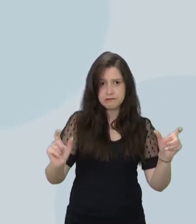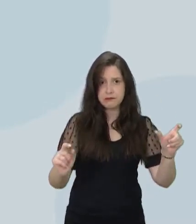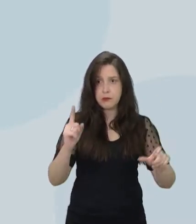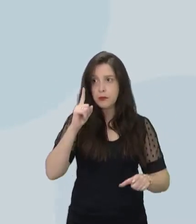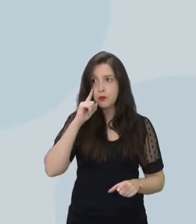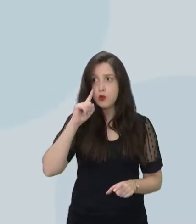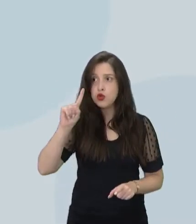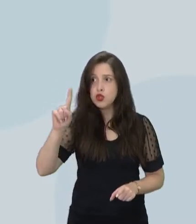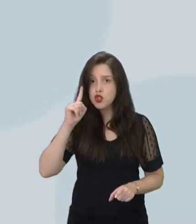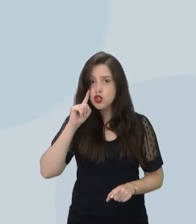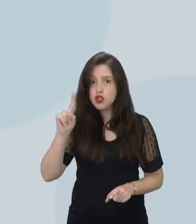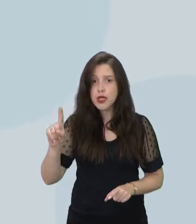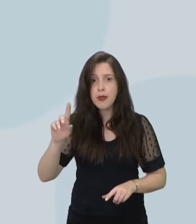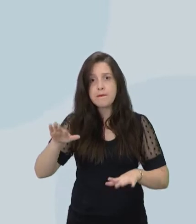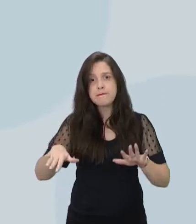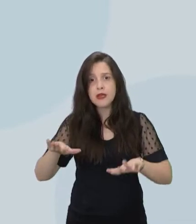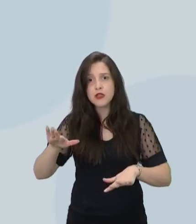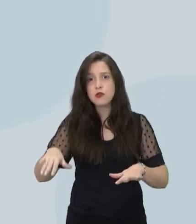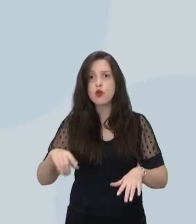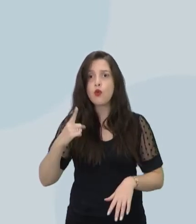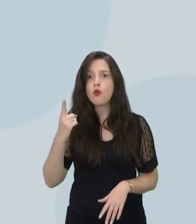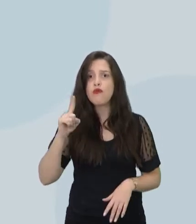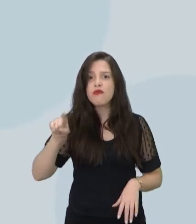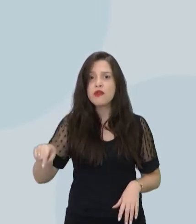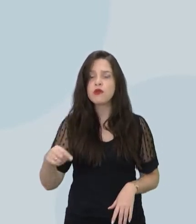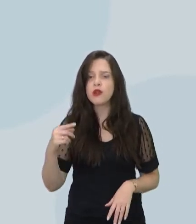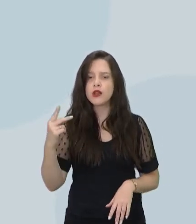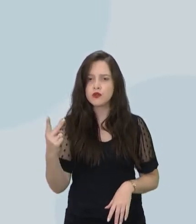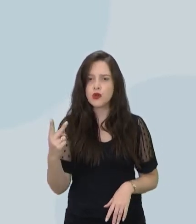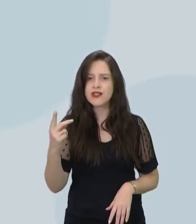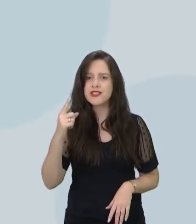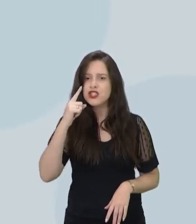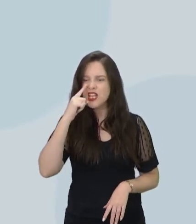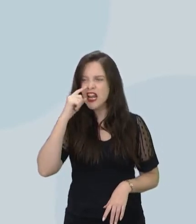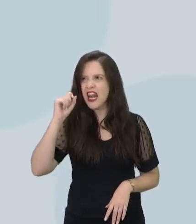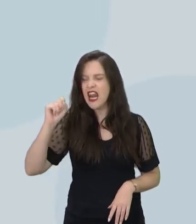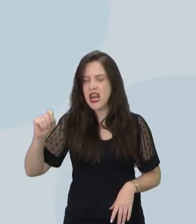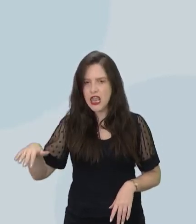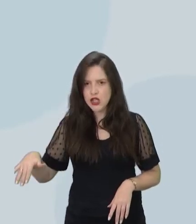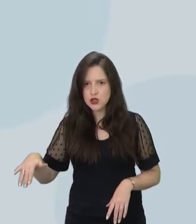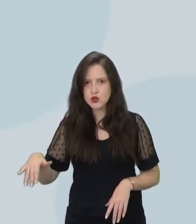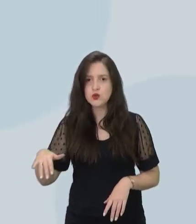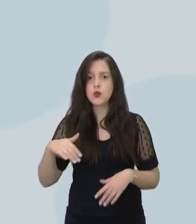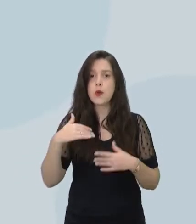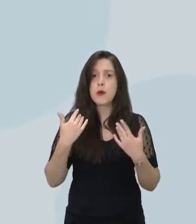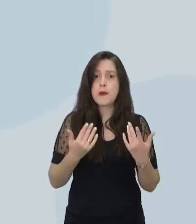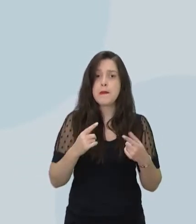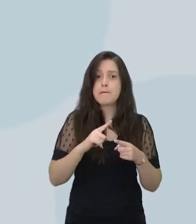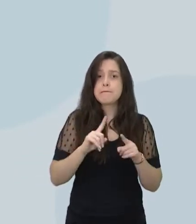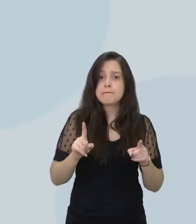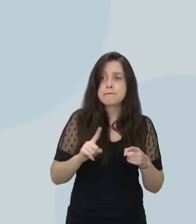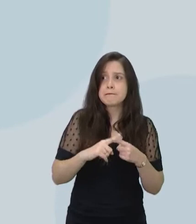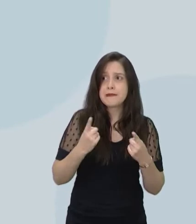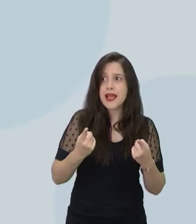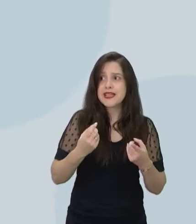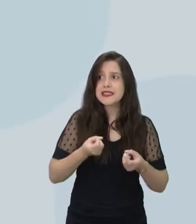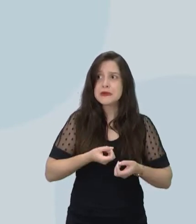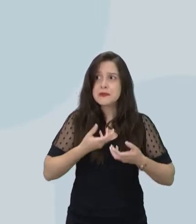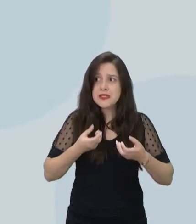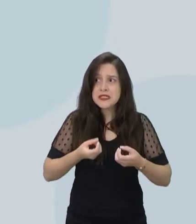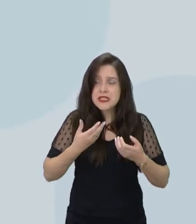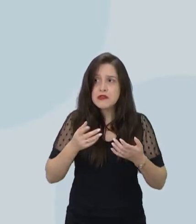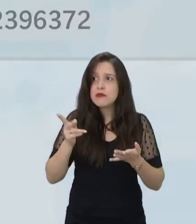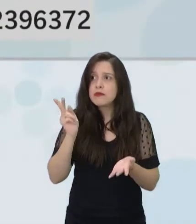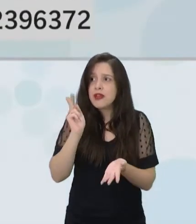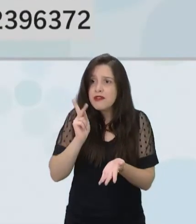dia, tem uma média de 1,2 quilos de lixo que a gente gera. Pode não parecer um número expressivo, mas, na